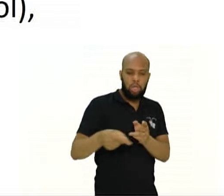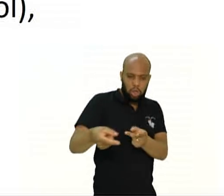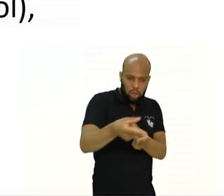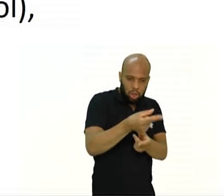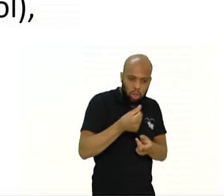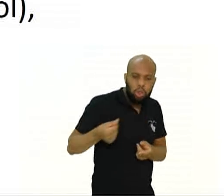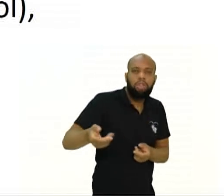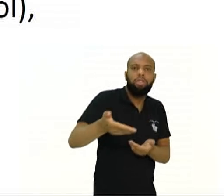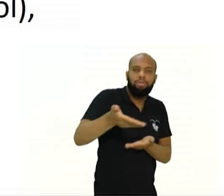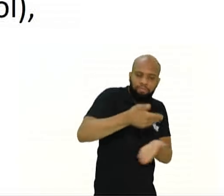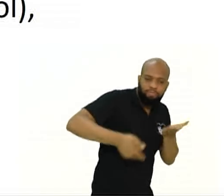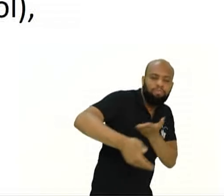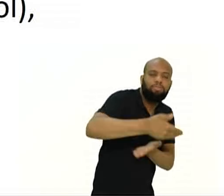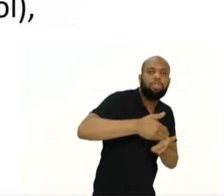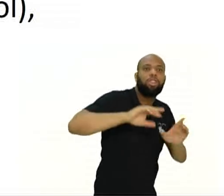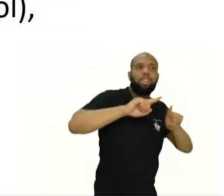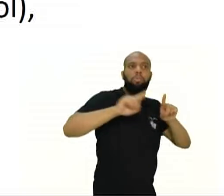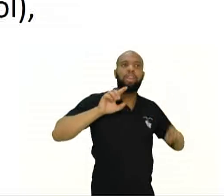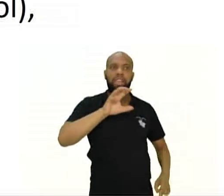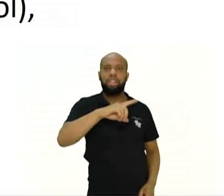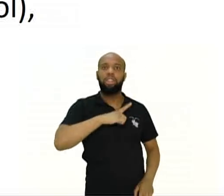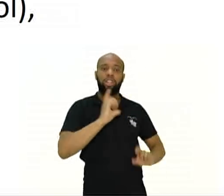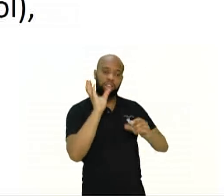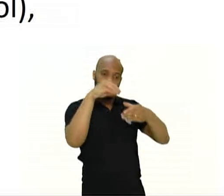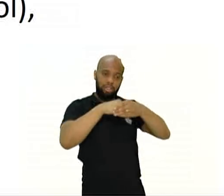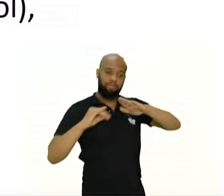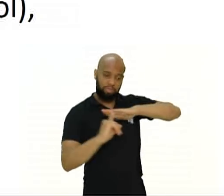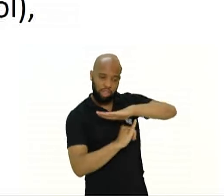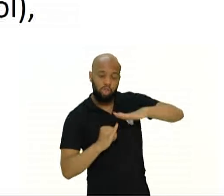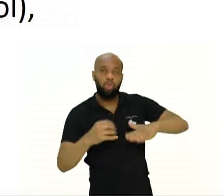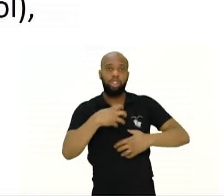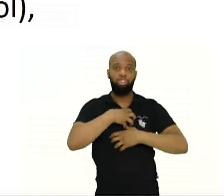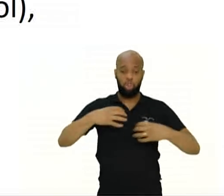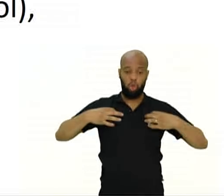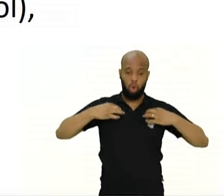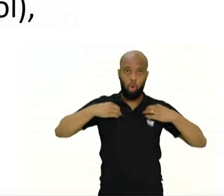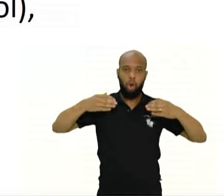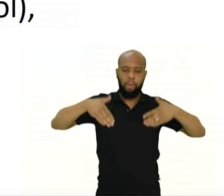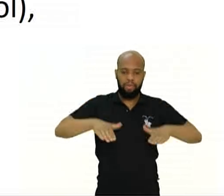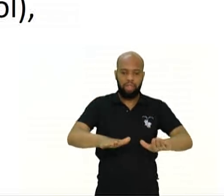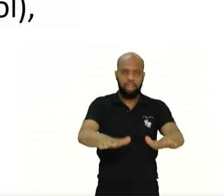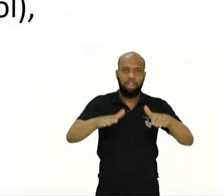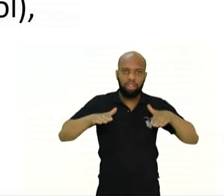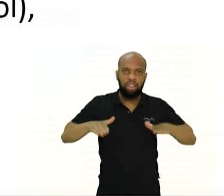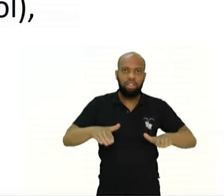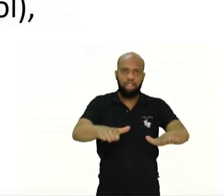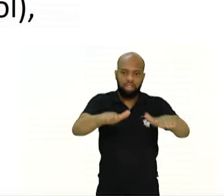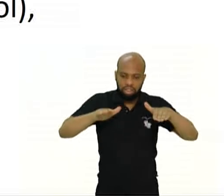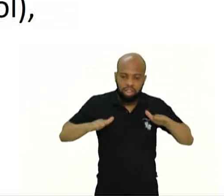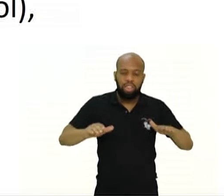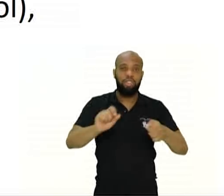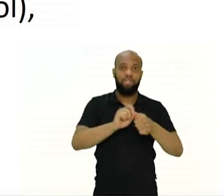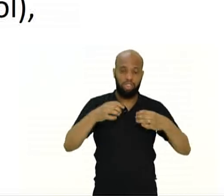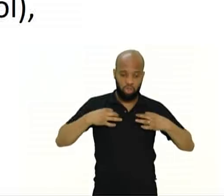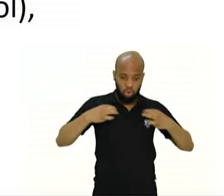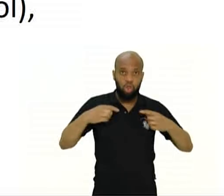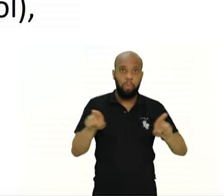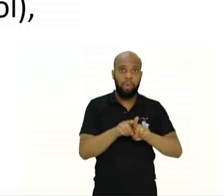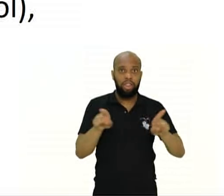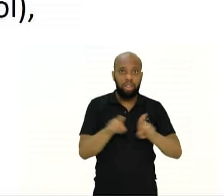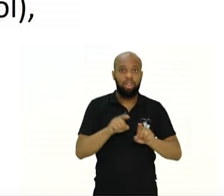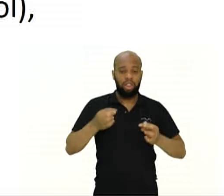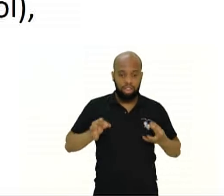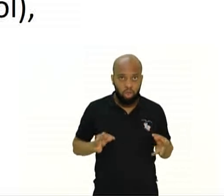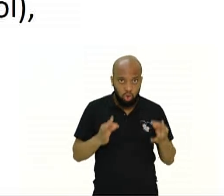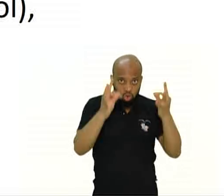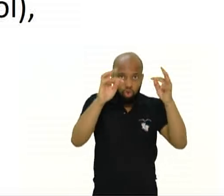das manufaturas, eles abrigam as indústrias têxtil, né, que são as que fabricam as roupas, a eletrônica,